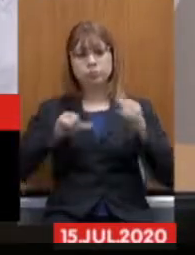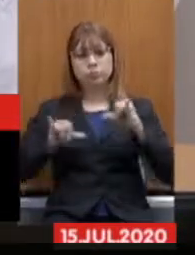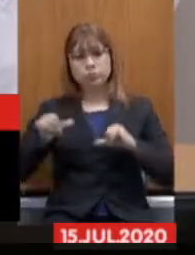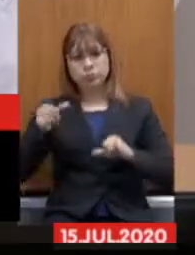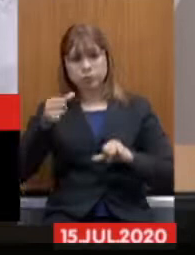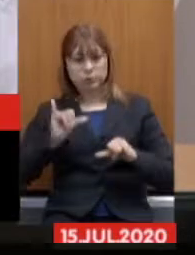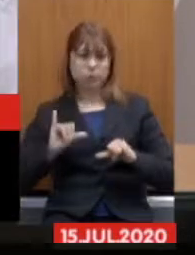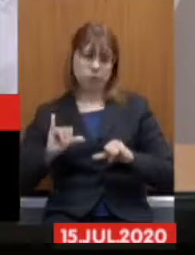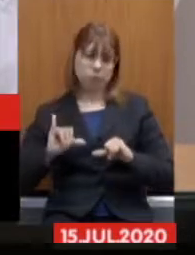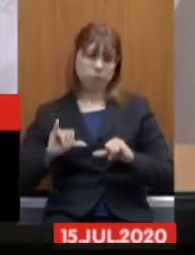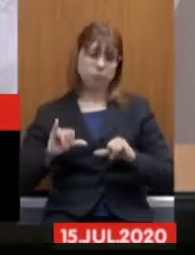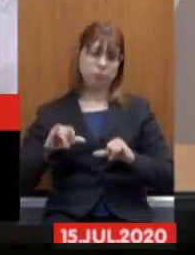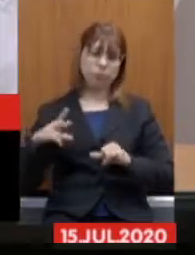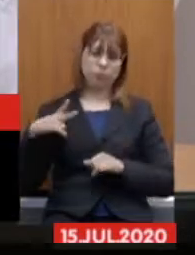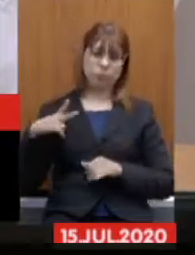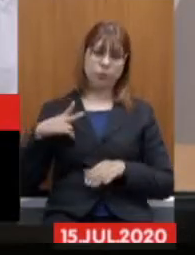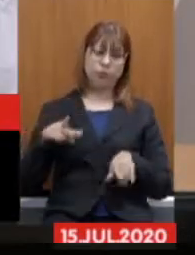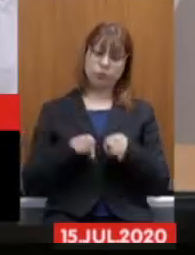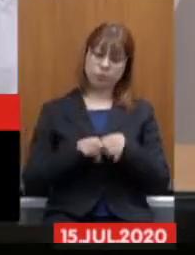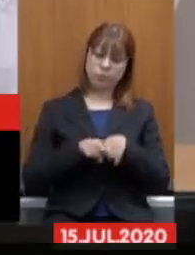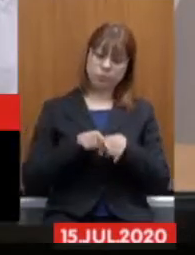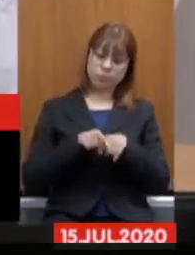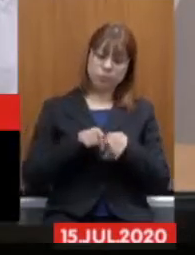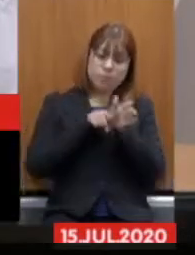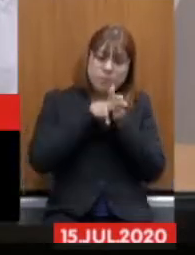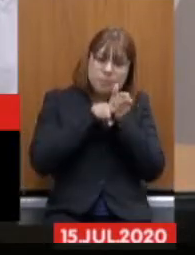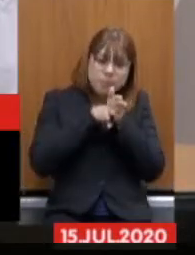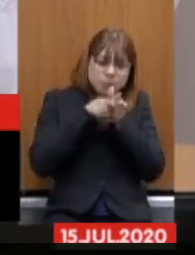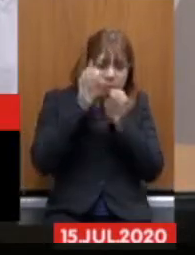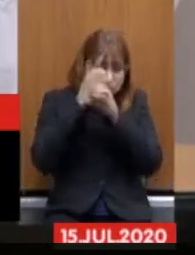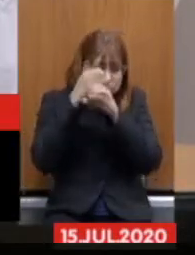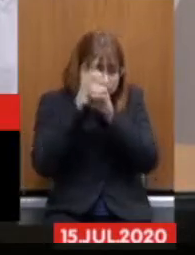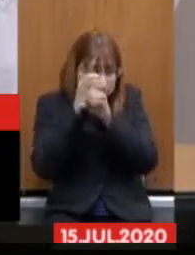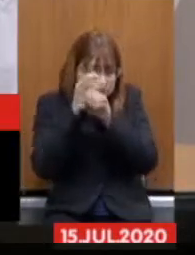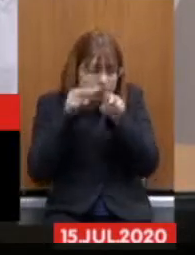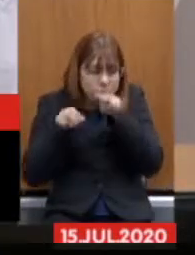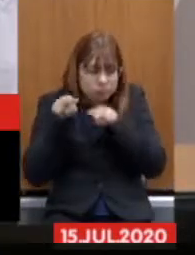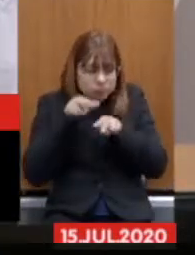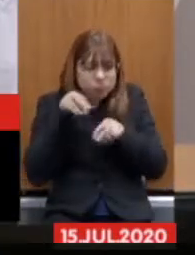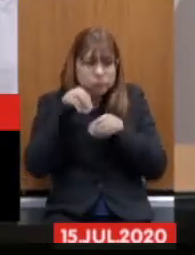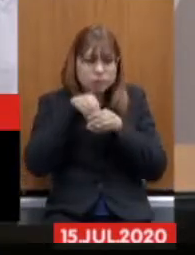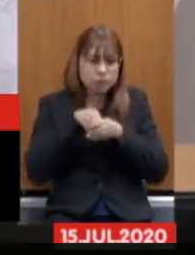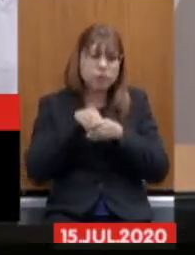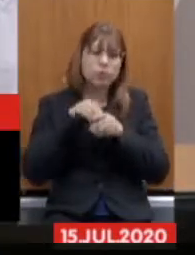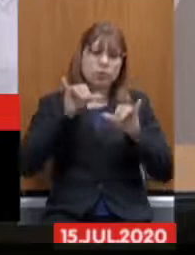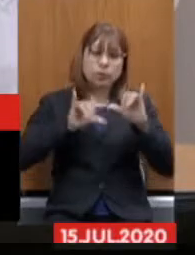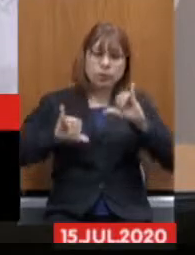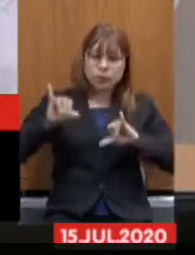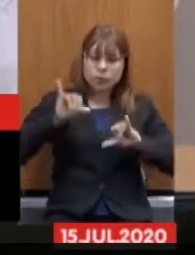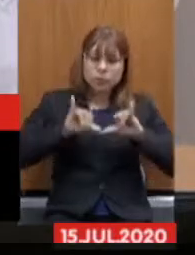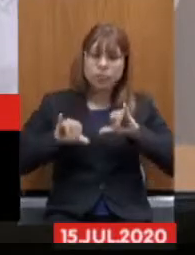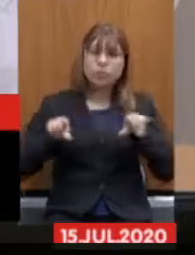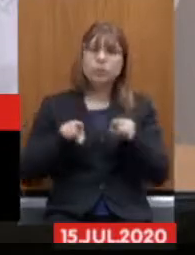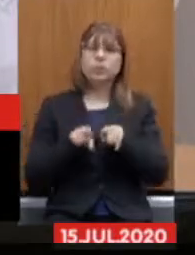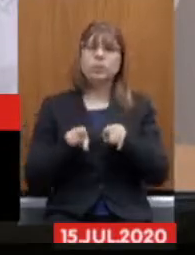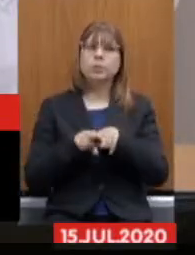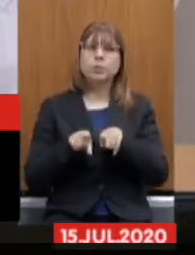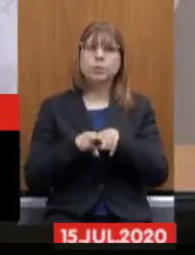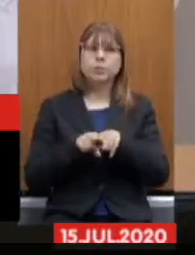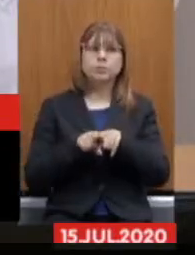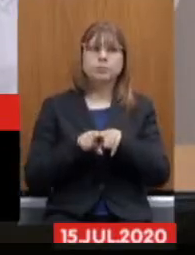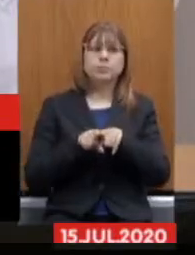particulares mas também as pesquisas nas análises feitas nos laboratórios centrais também temos lá na